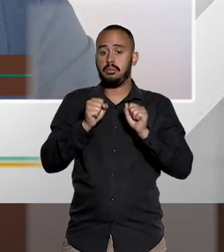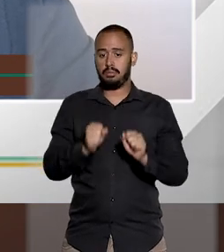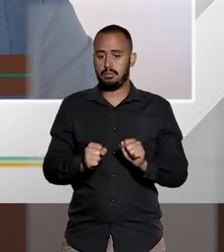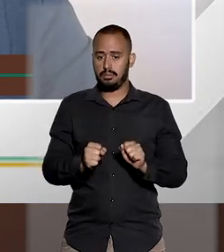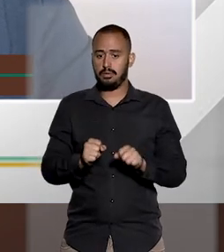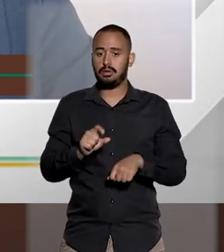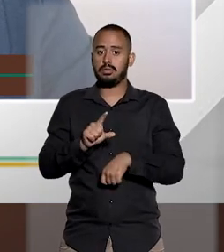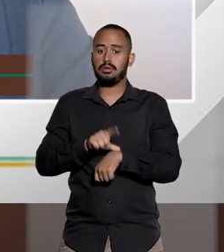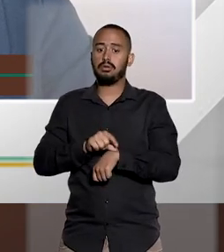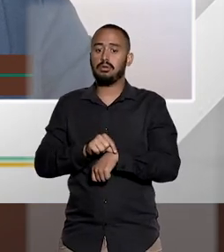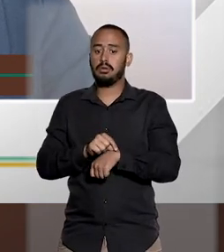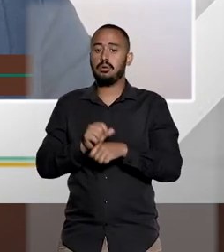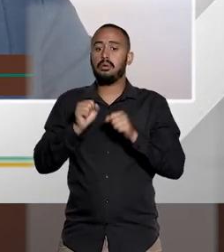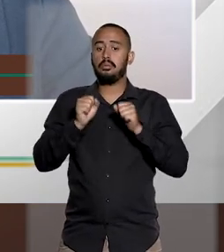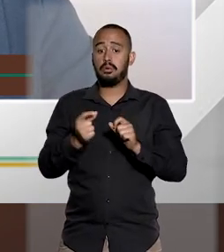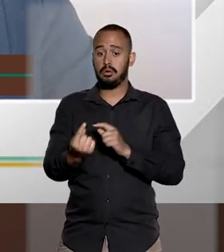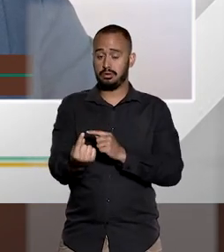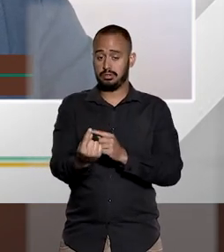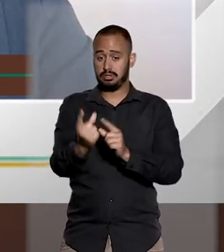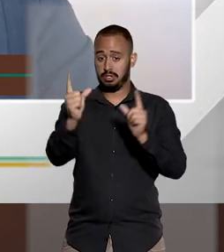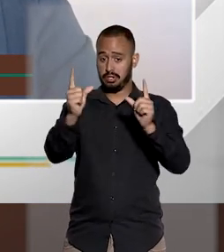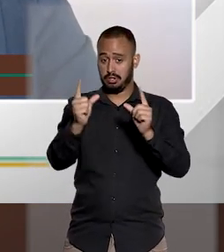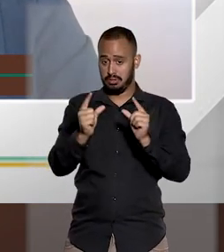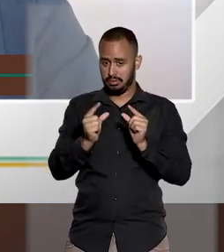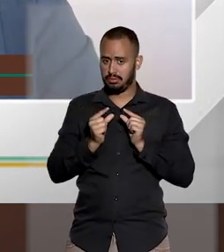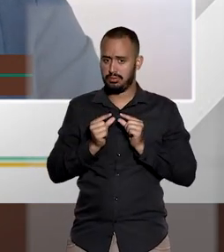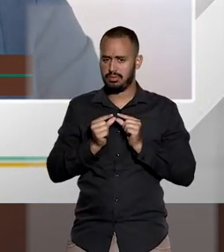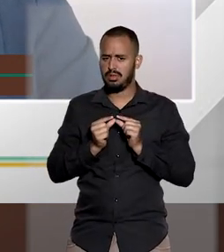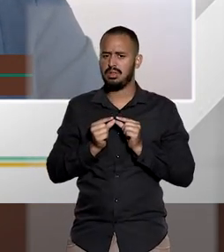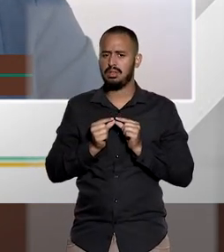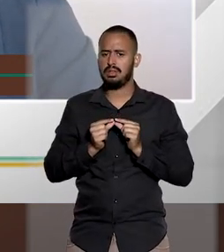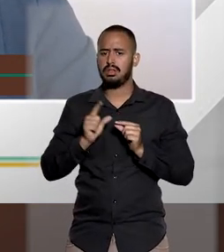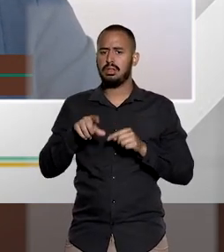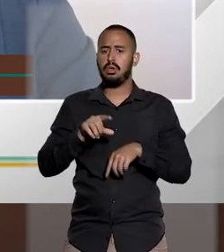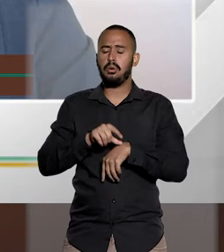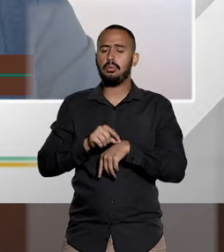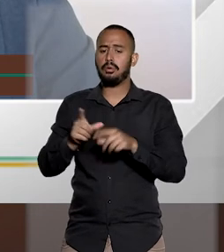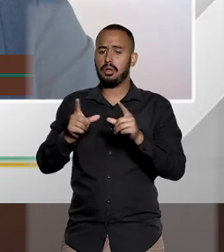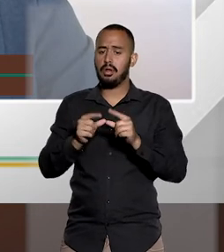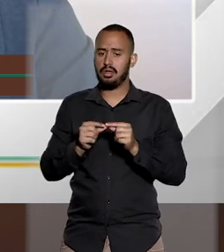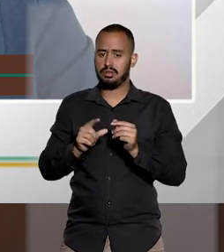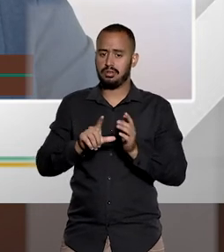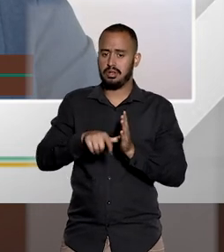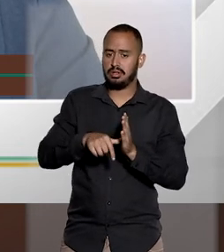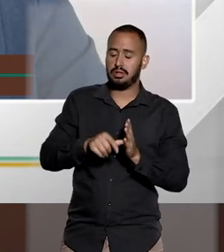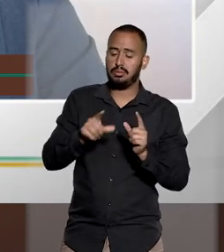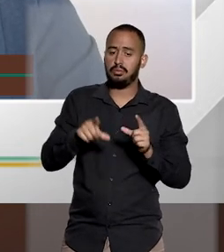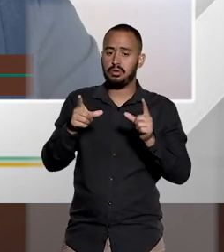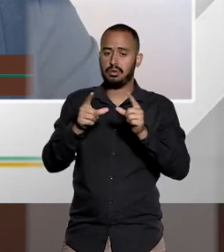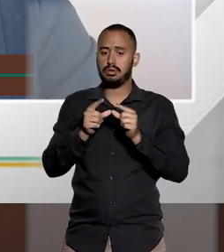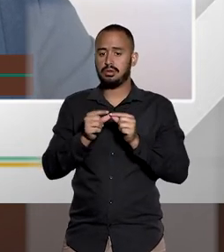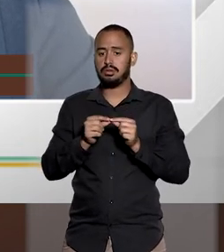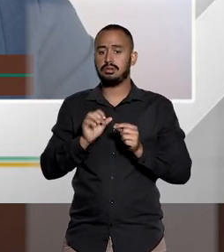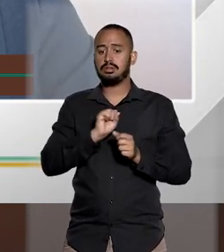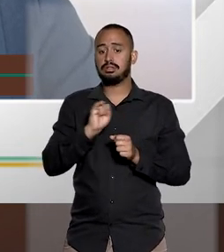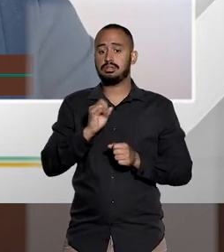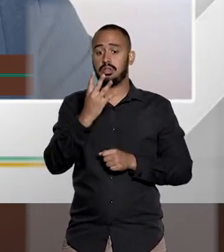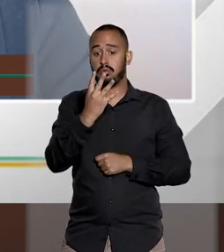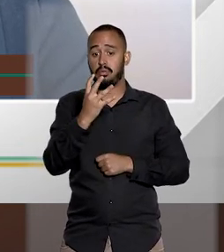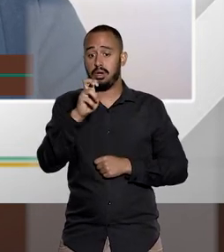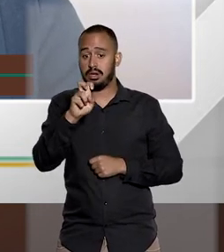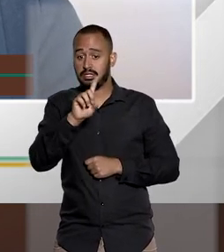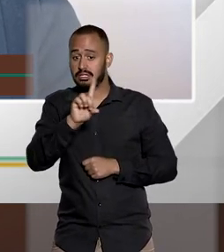Acho que o prazo poderia ser reduzido ainda mais, né? Eu tive a oportunidade de participar de audiência na Câmara e queria pelo menos que fosse